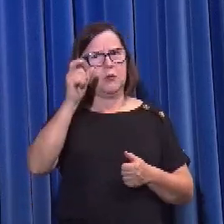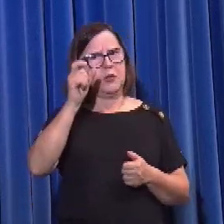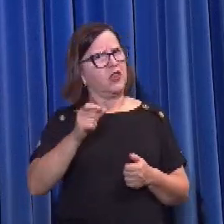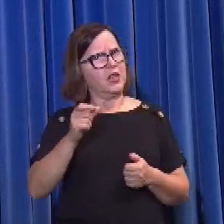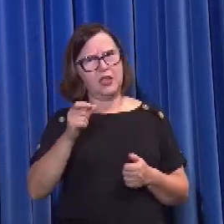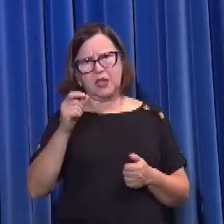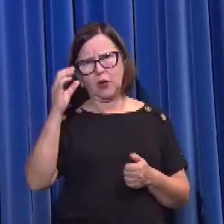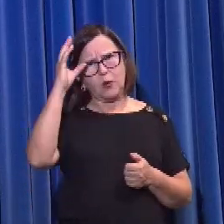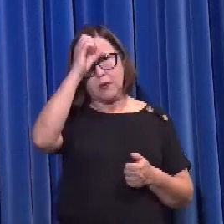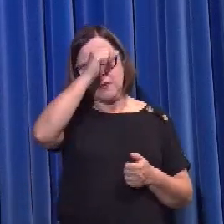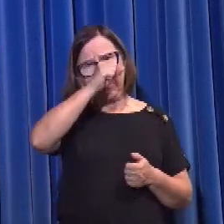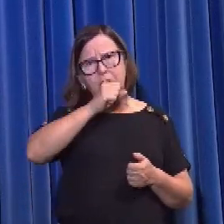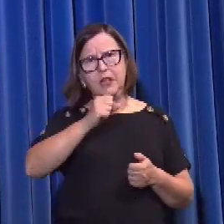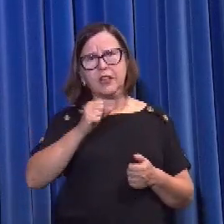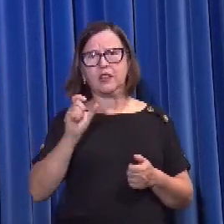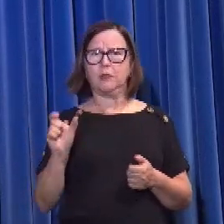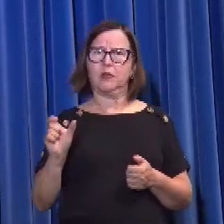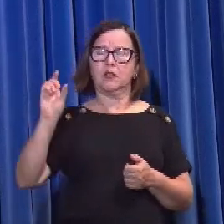Ou então,